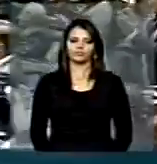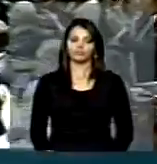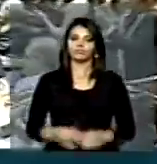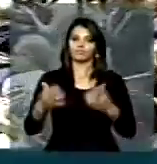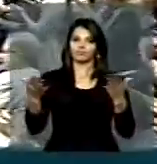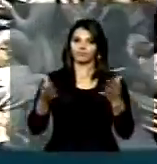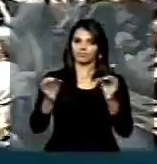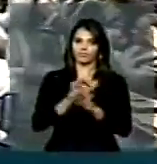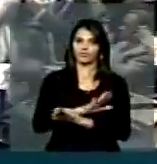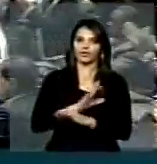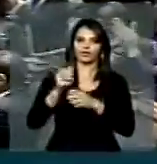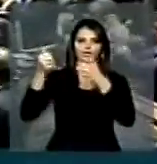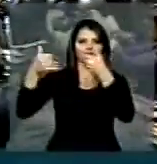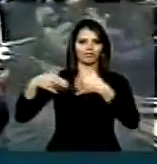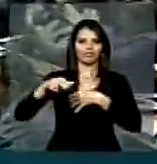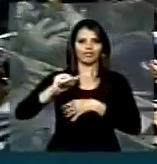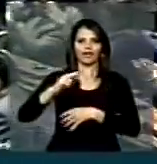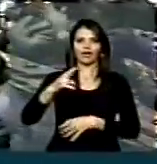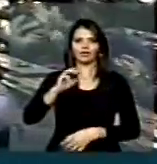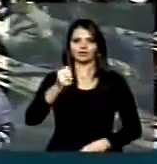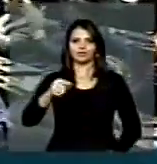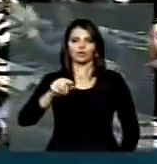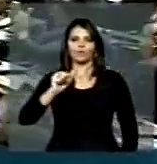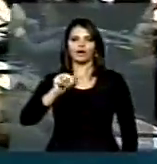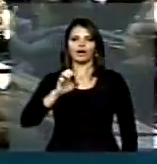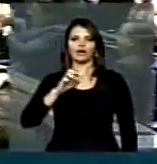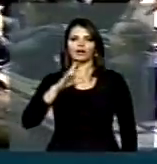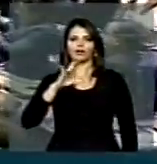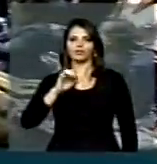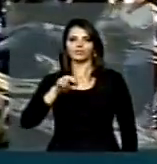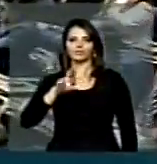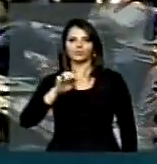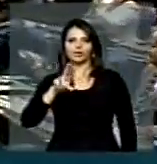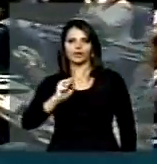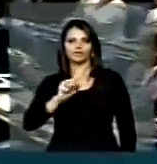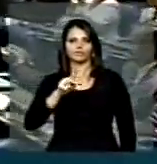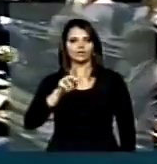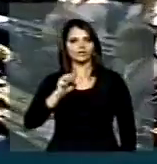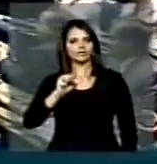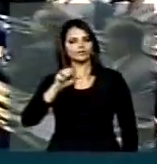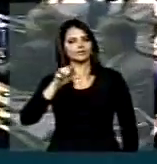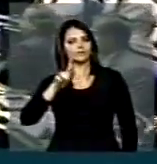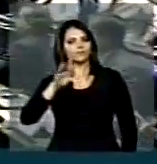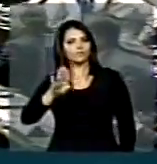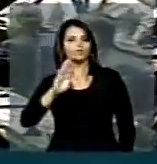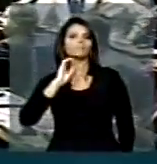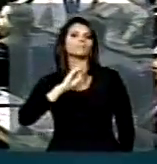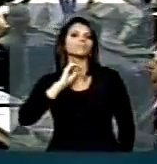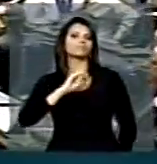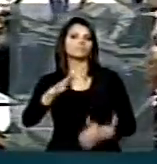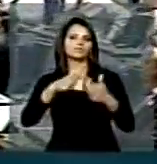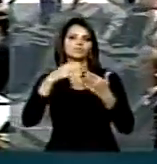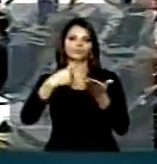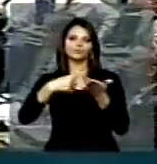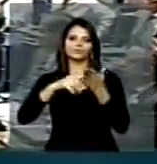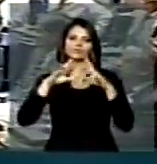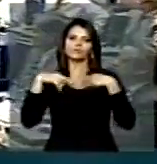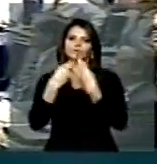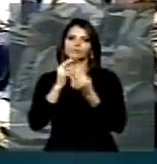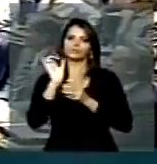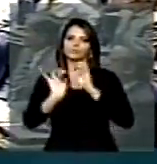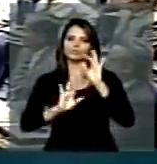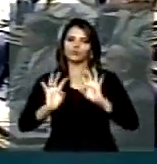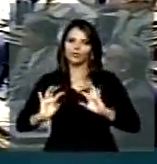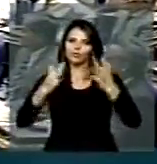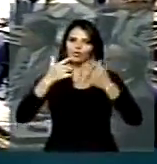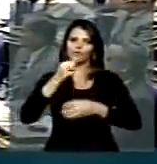Ouvimos o senador Aécio Neves, do PSDB de Minas Gerais. Foi ele que pediu a realização desta sessão solene em comemoração aos 20 anos